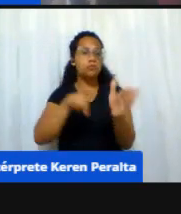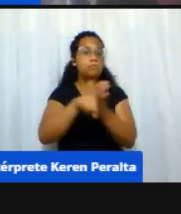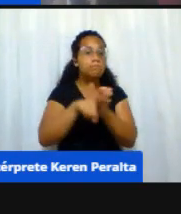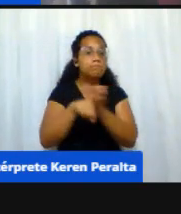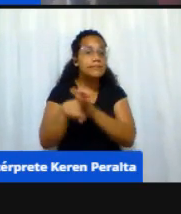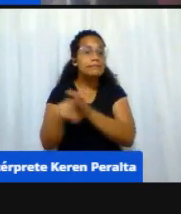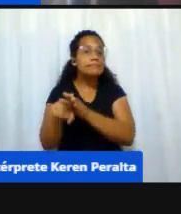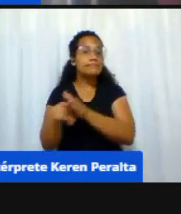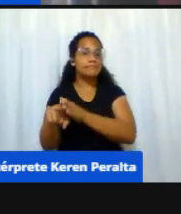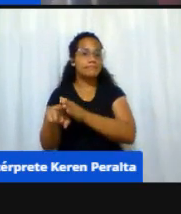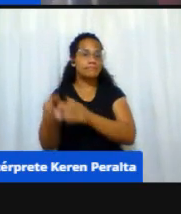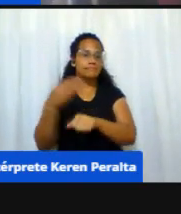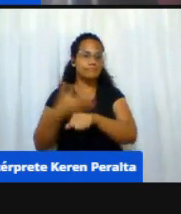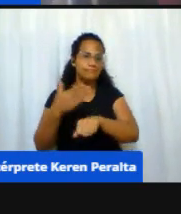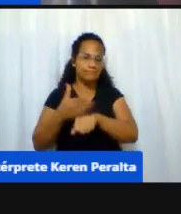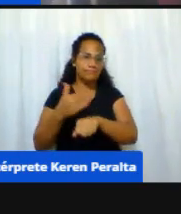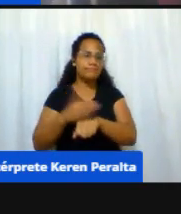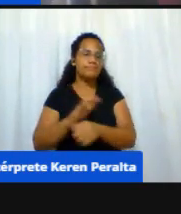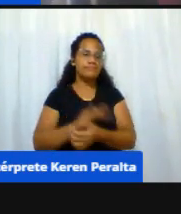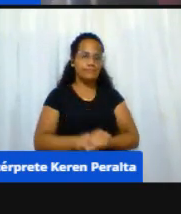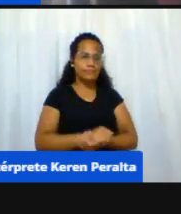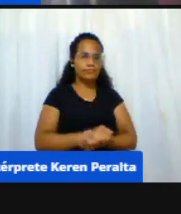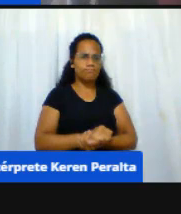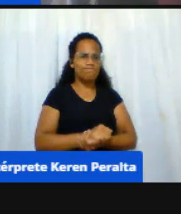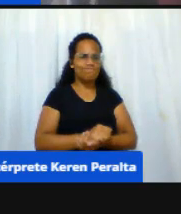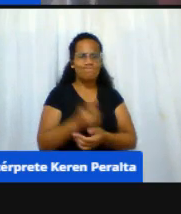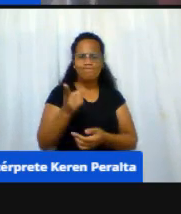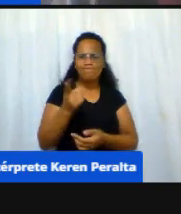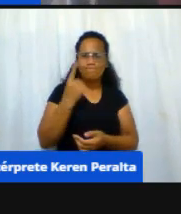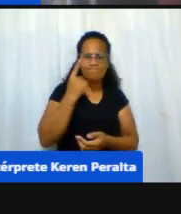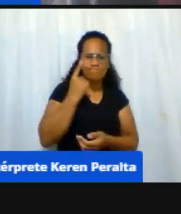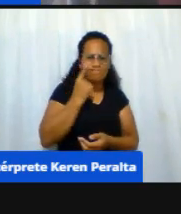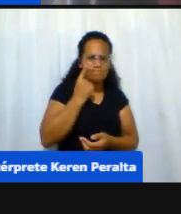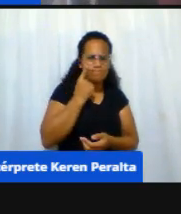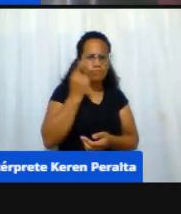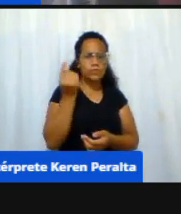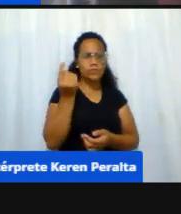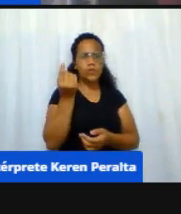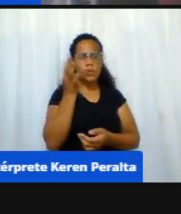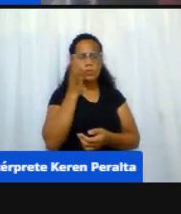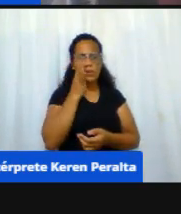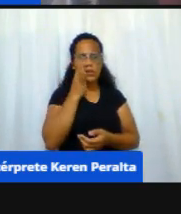essa carência em alguns encontros formativos de presença física.